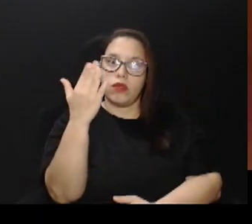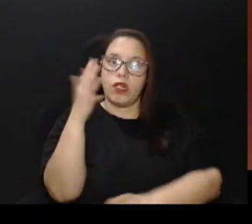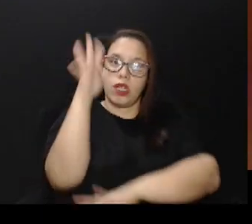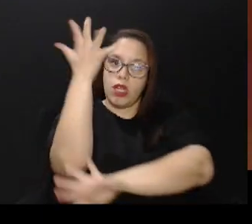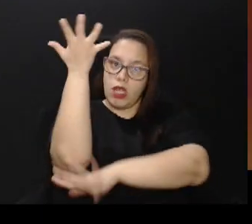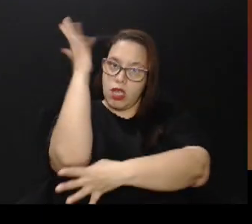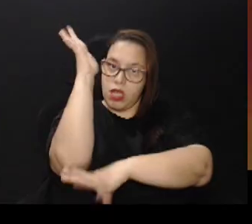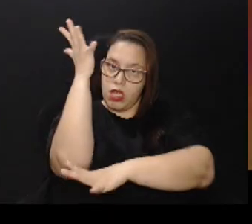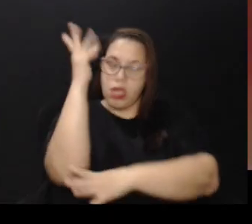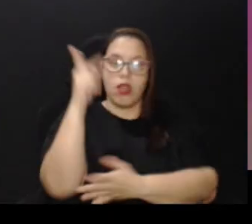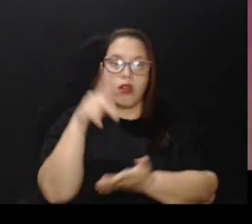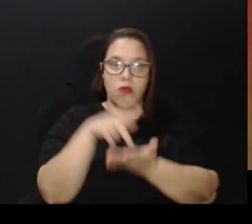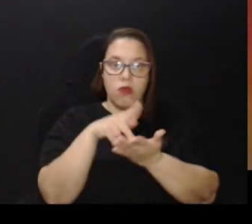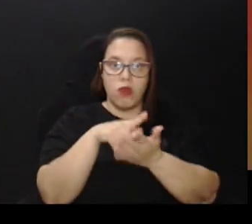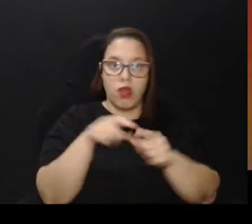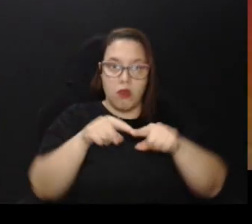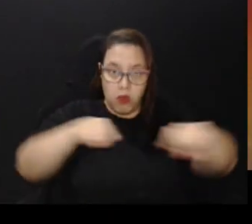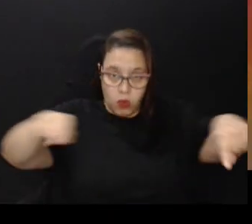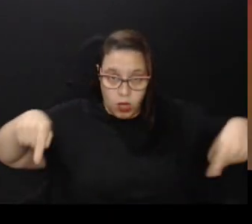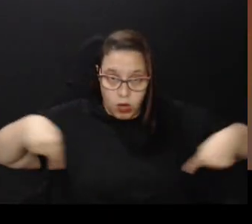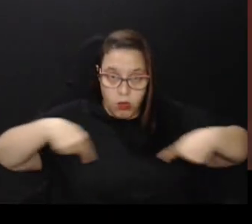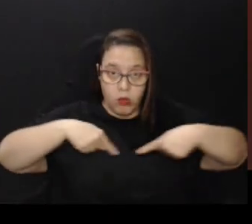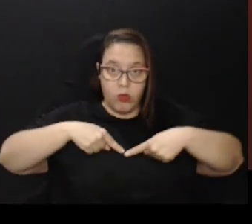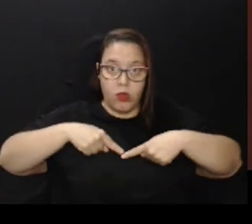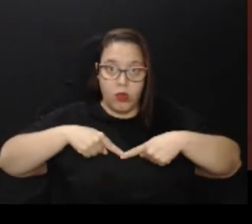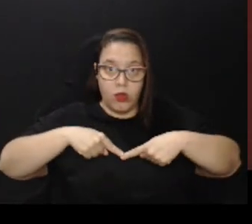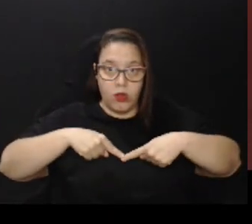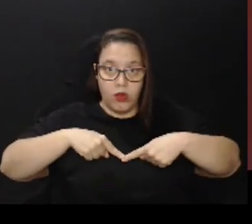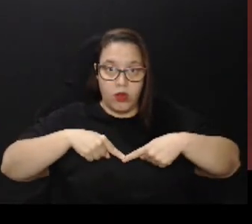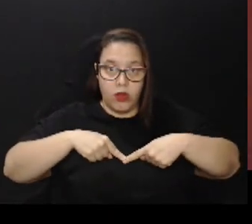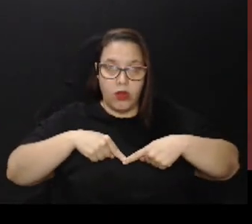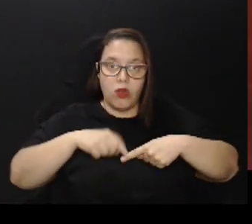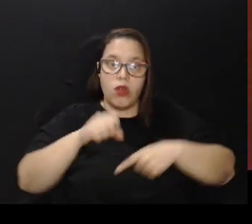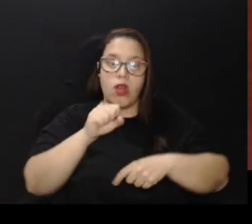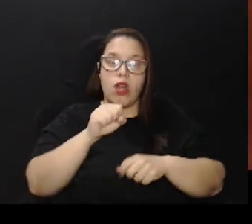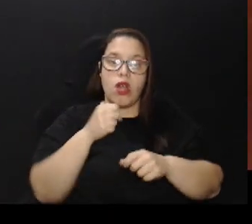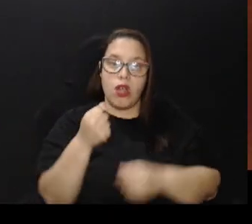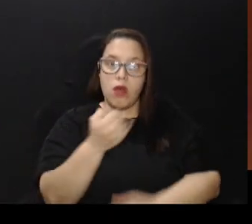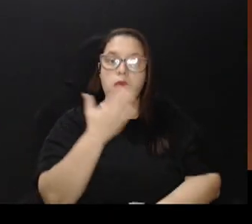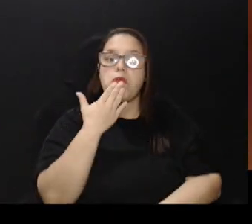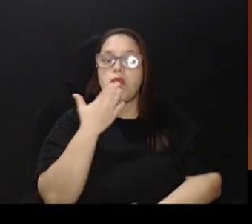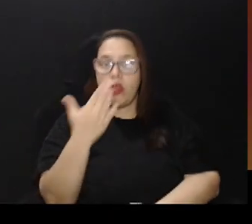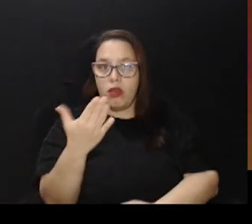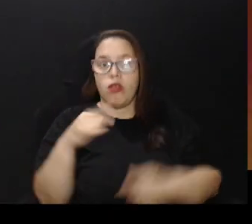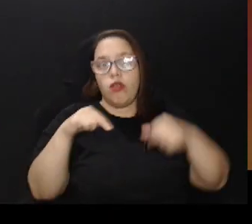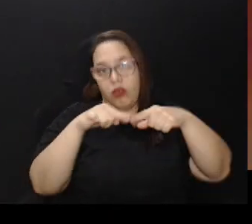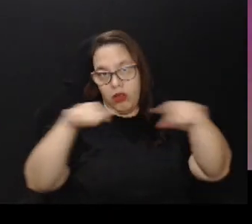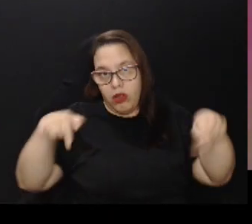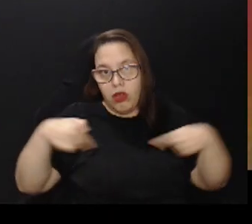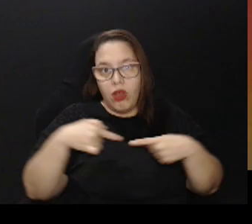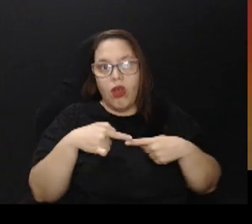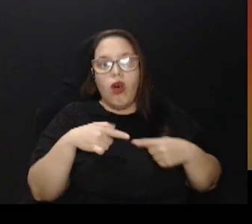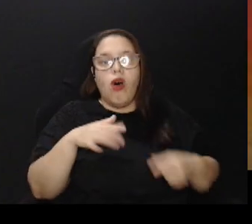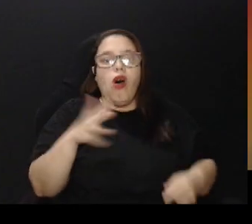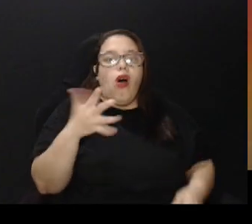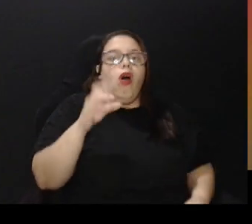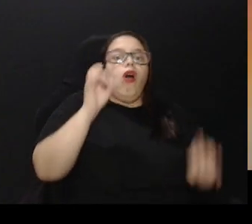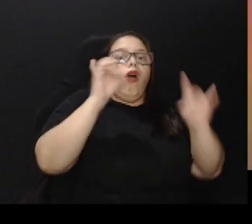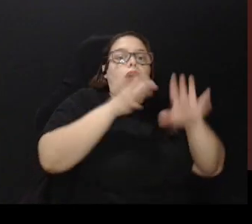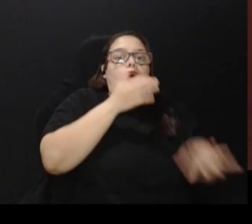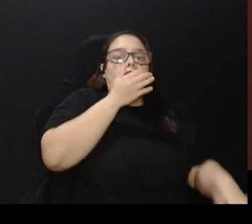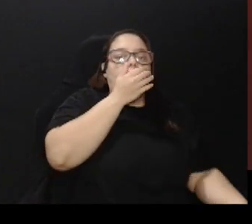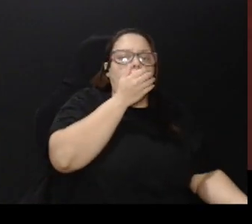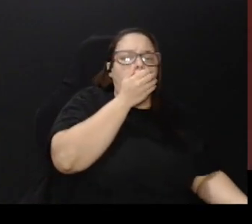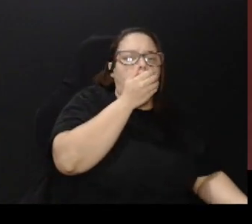campo. E a sociedade também pediu, como era uma área meio abandonada, pediu